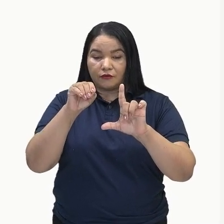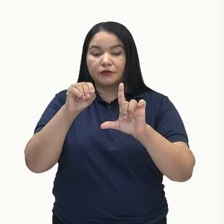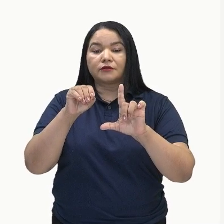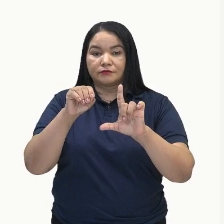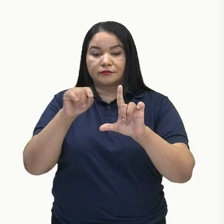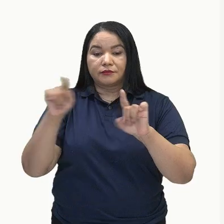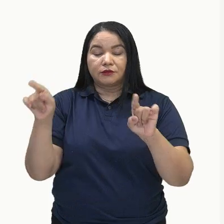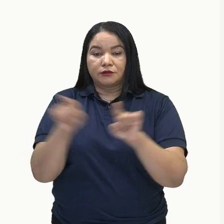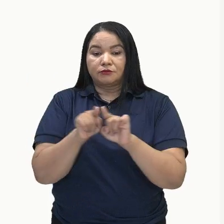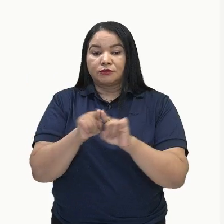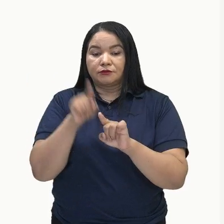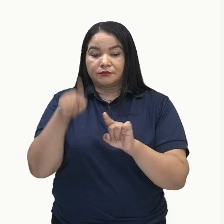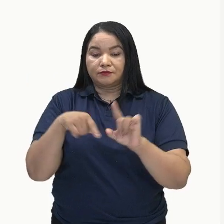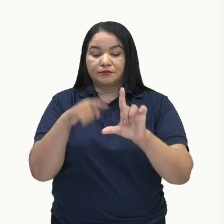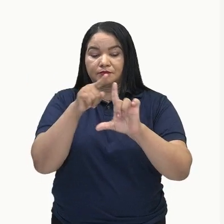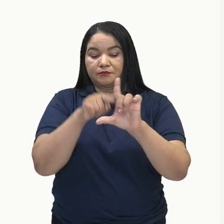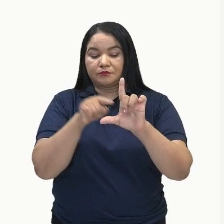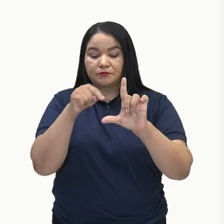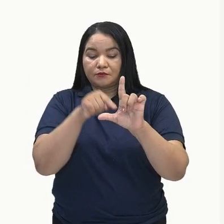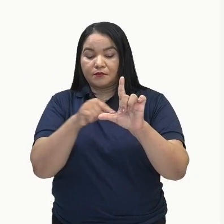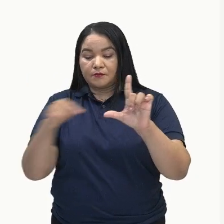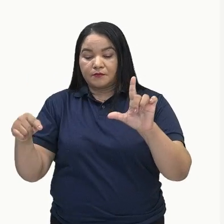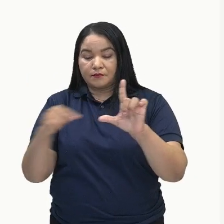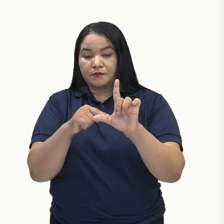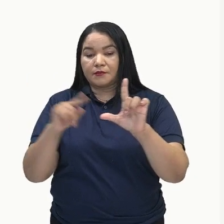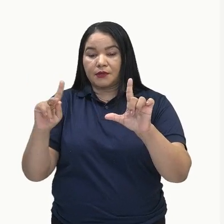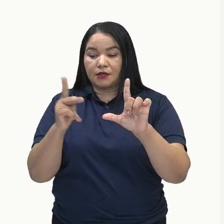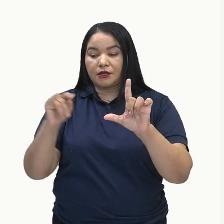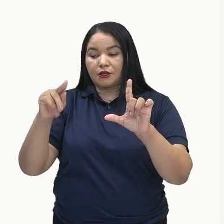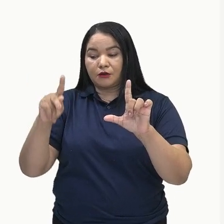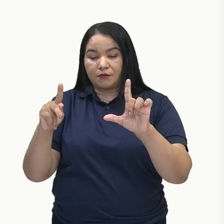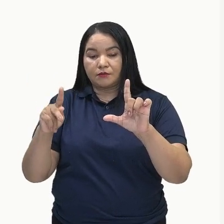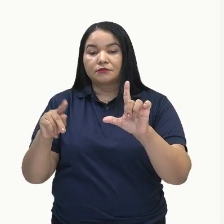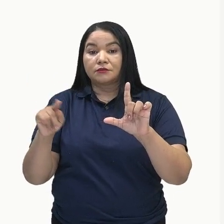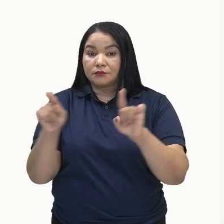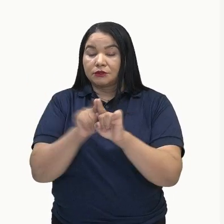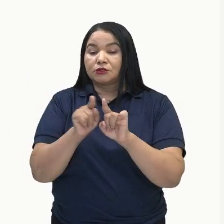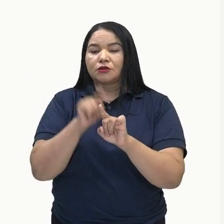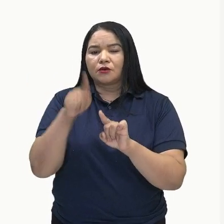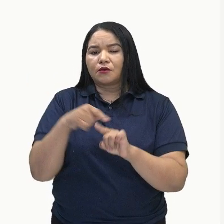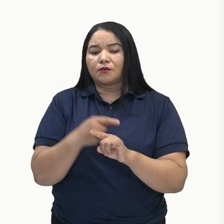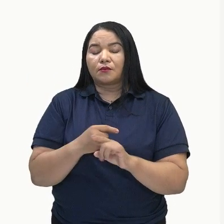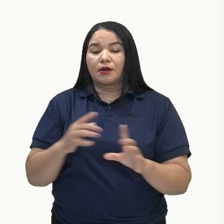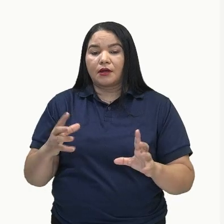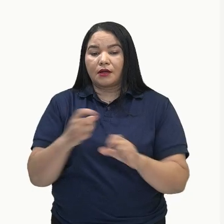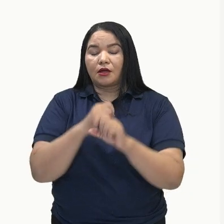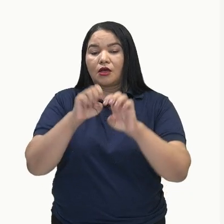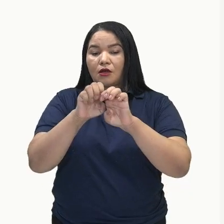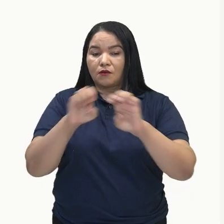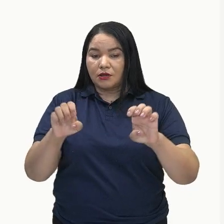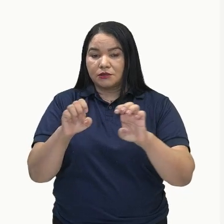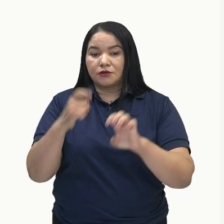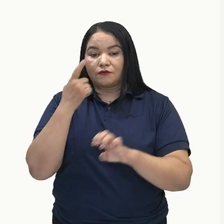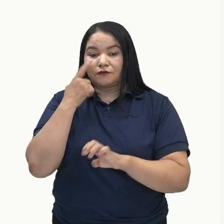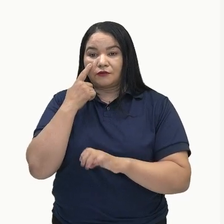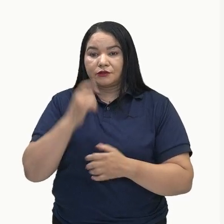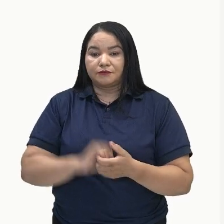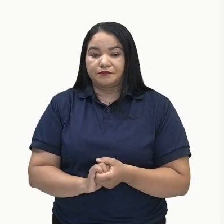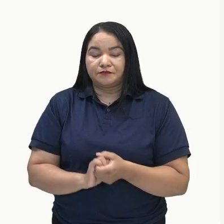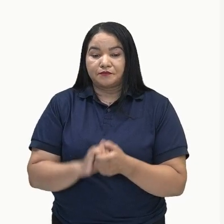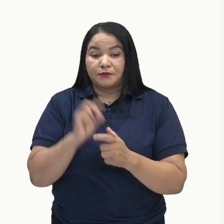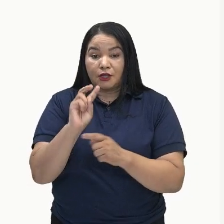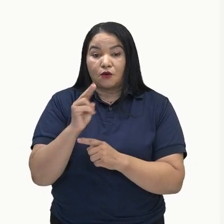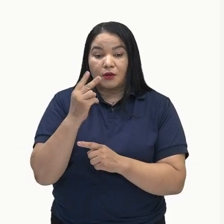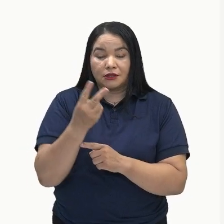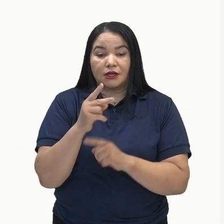ele é a hipotenusa, certo? E aí temos a seguinte equação, olha só, do teorema de Pitágoras temos a seguinte equação, que A ao quadrado é igual a